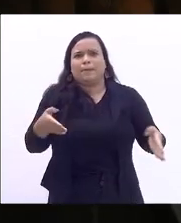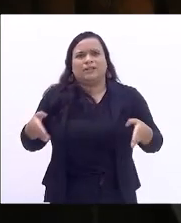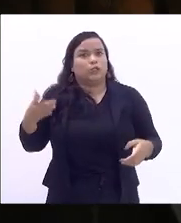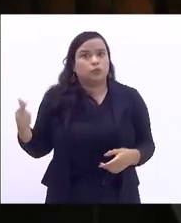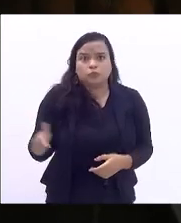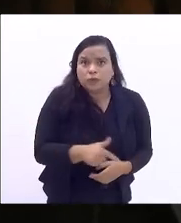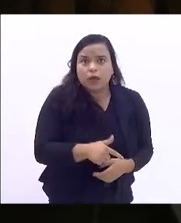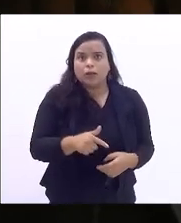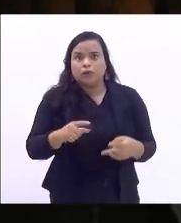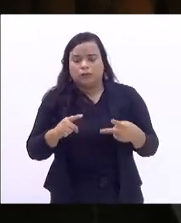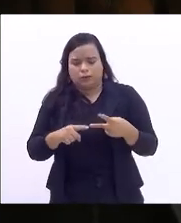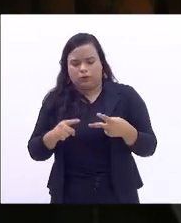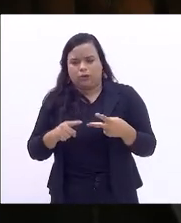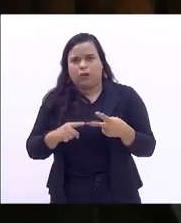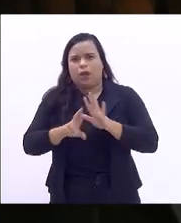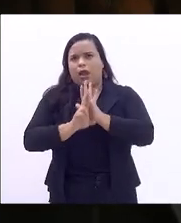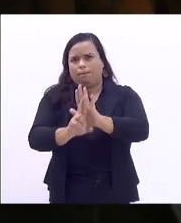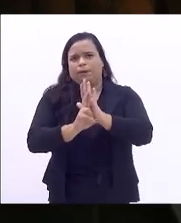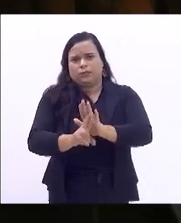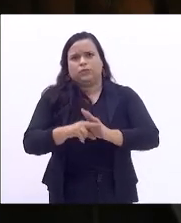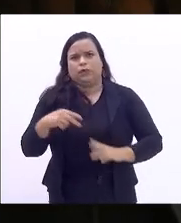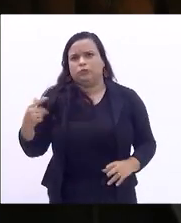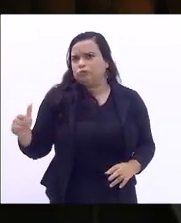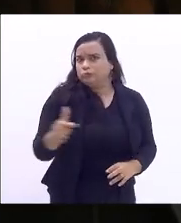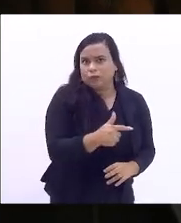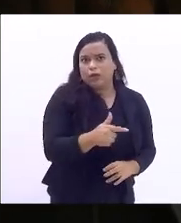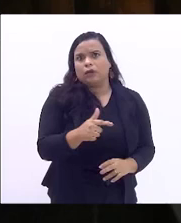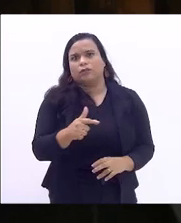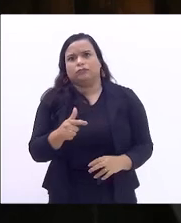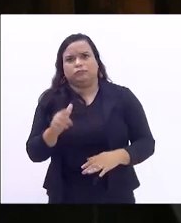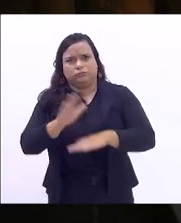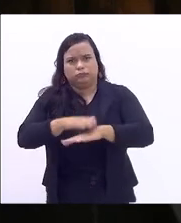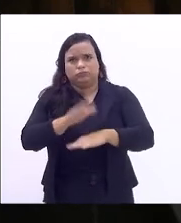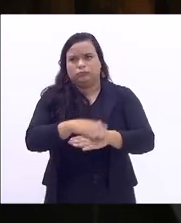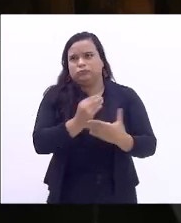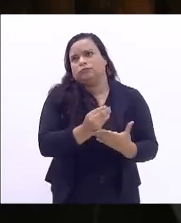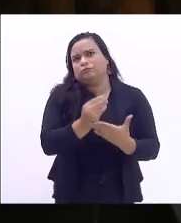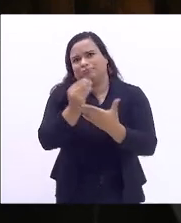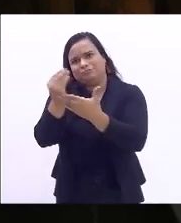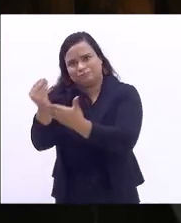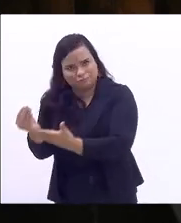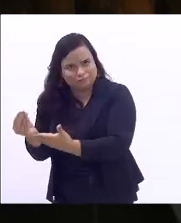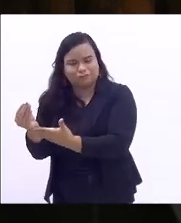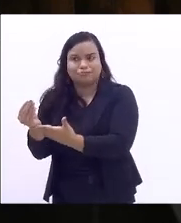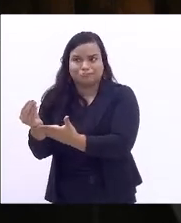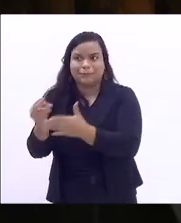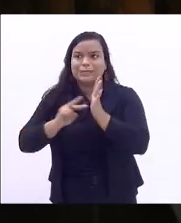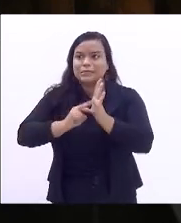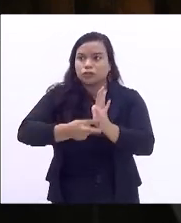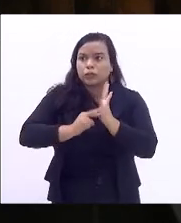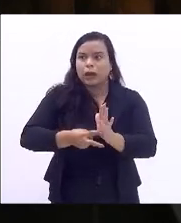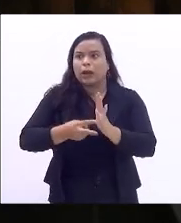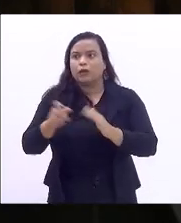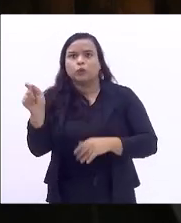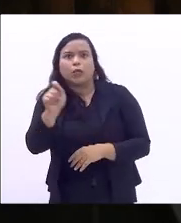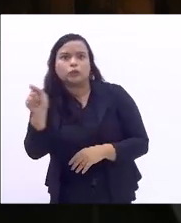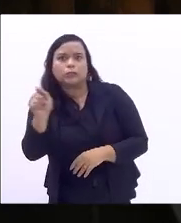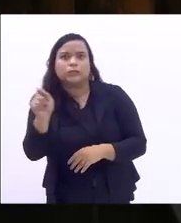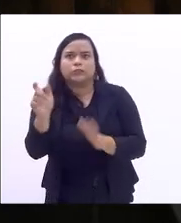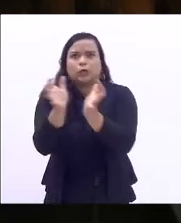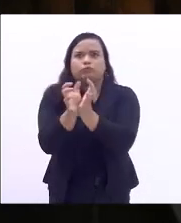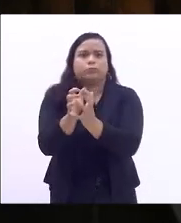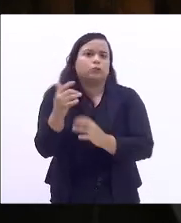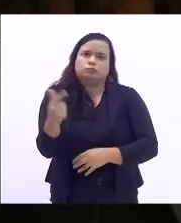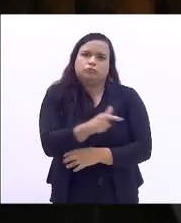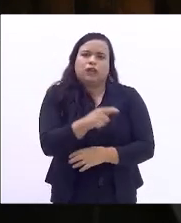mandato um daqueles que não têm represente representatividade outorgada conferida por um Sindicato de uma associação de